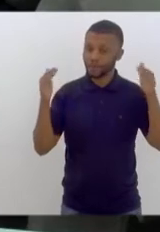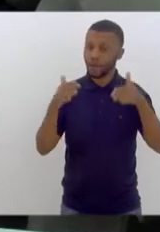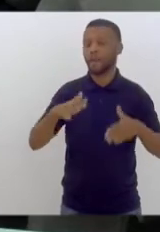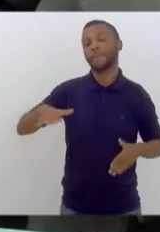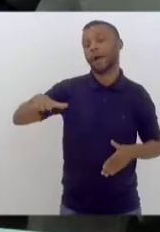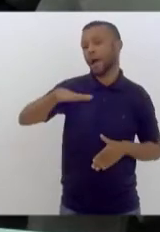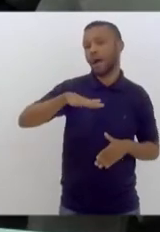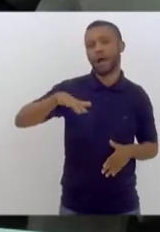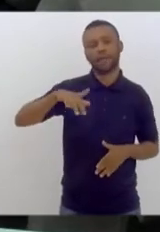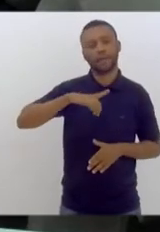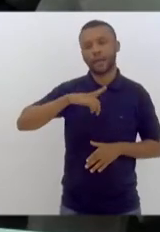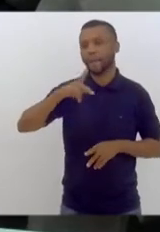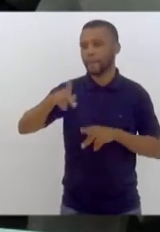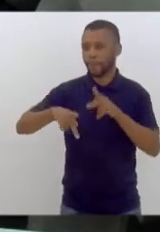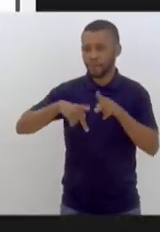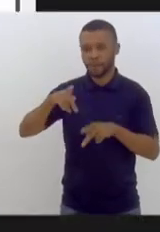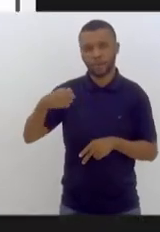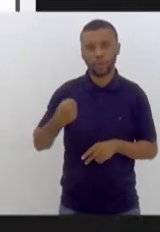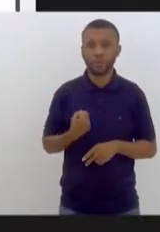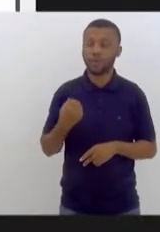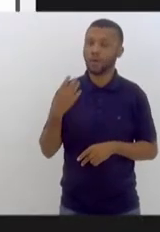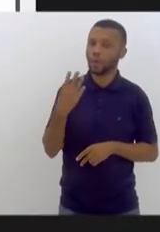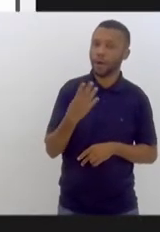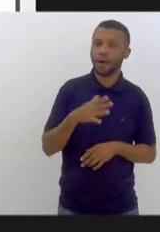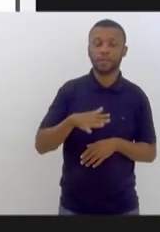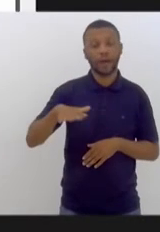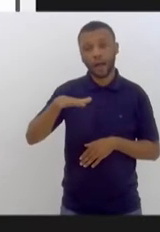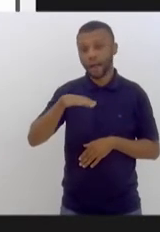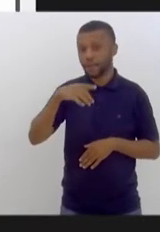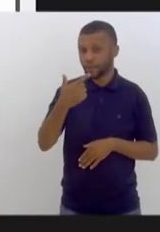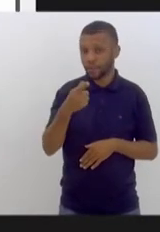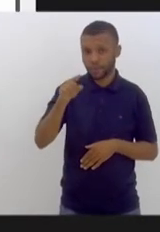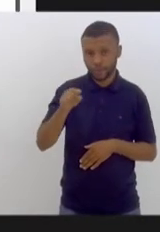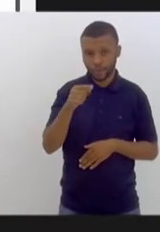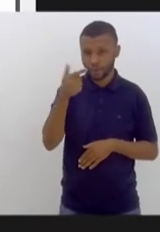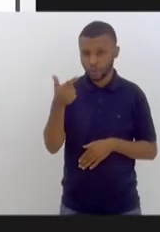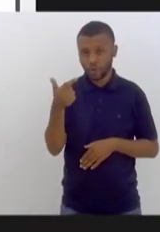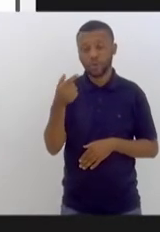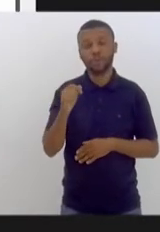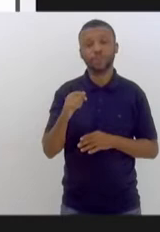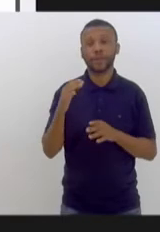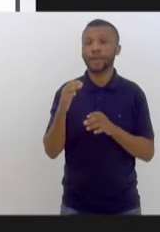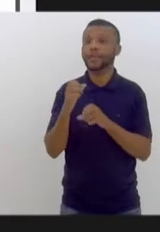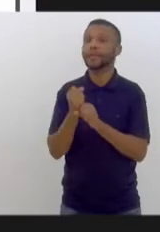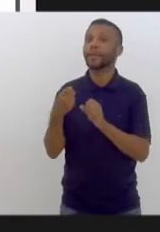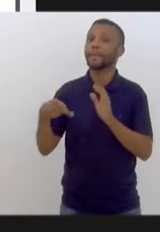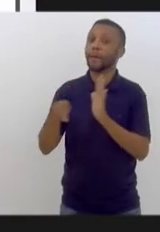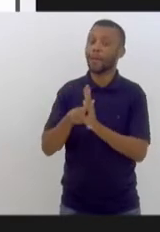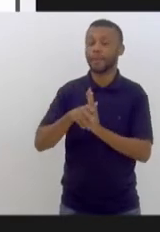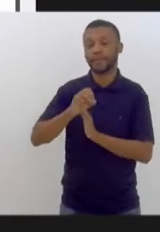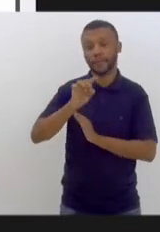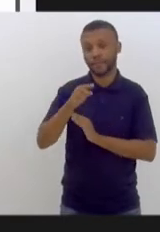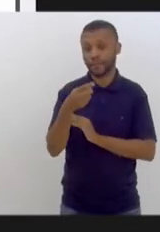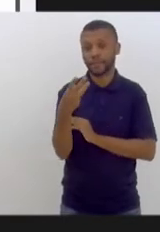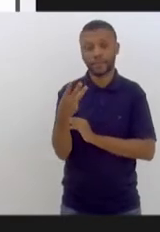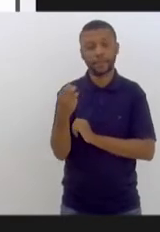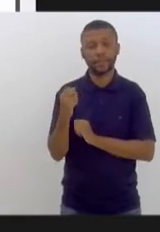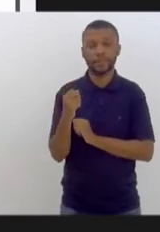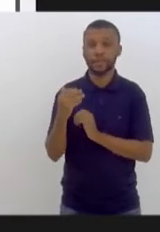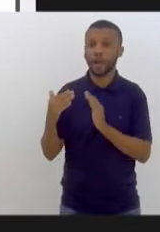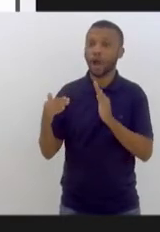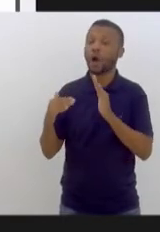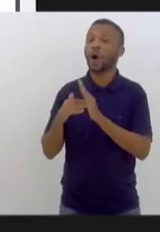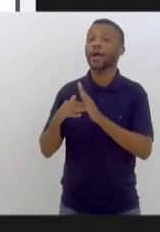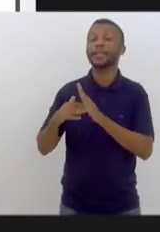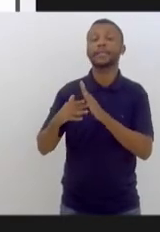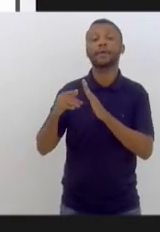ficaria população 4, área 2,2, receita própria 0,3, cota mínima 5 e o